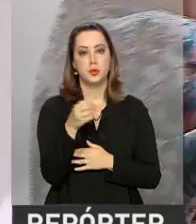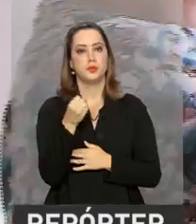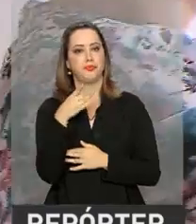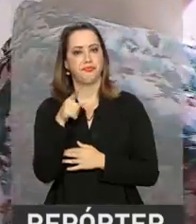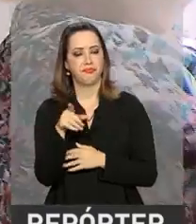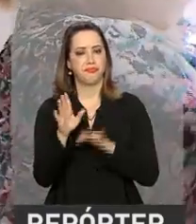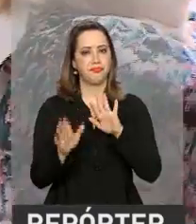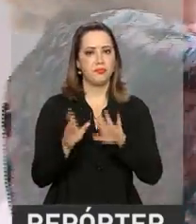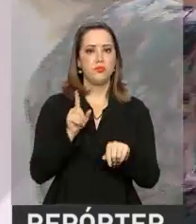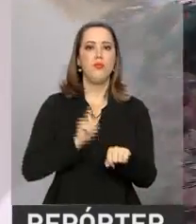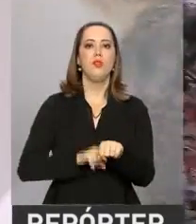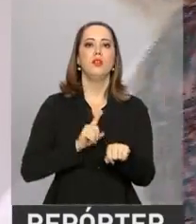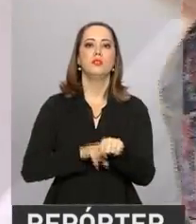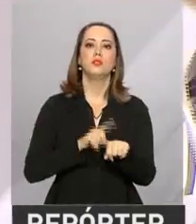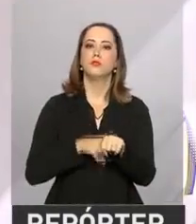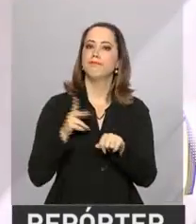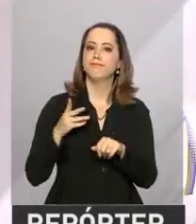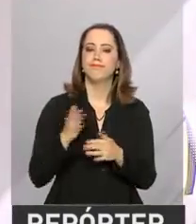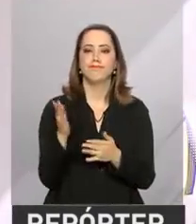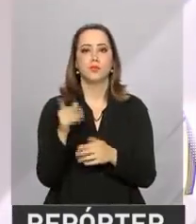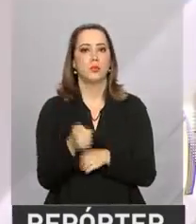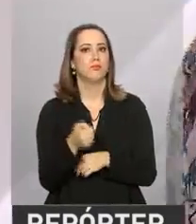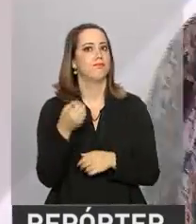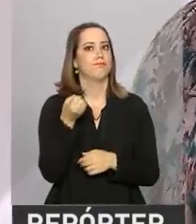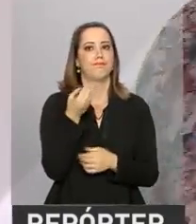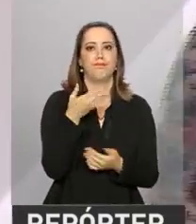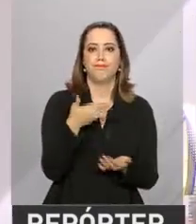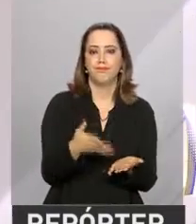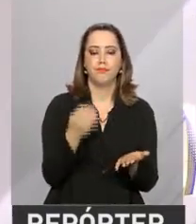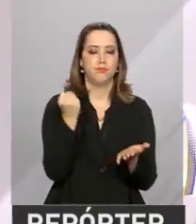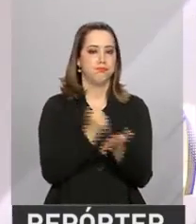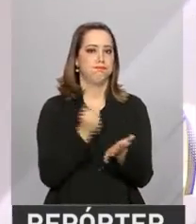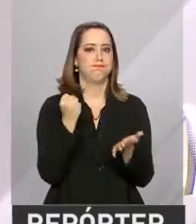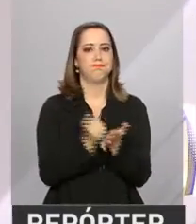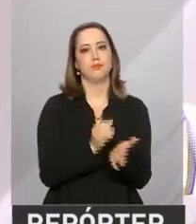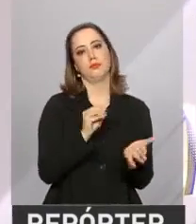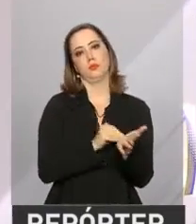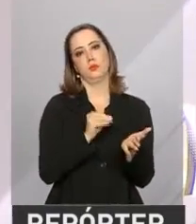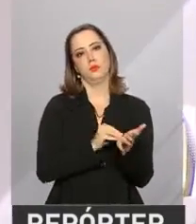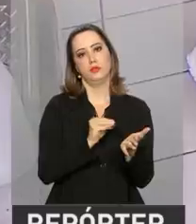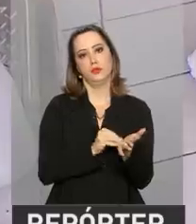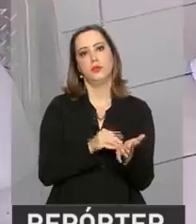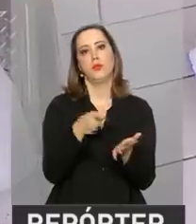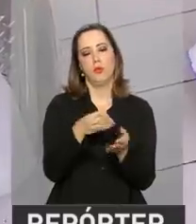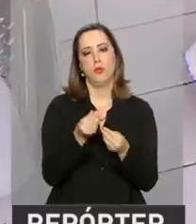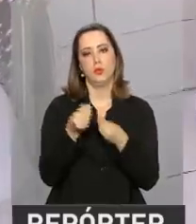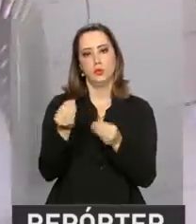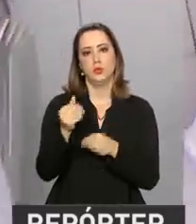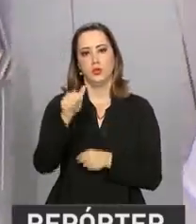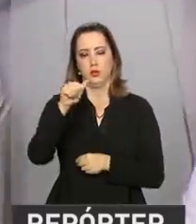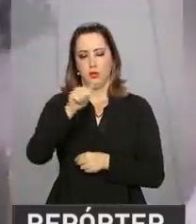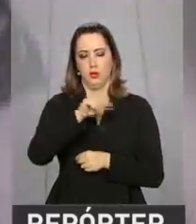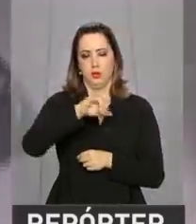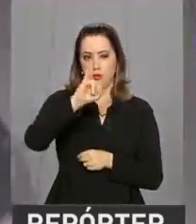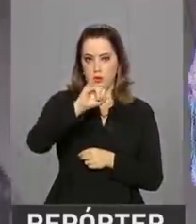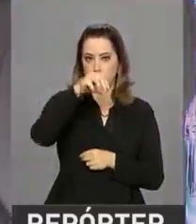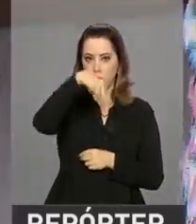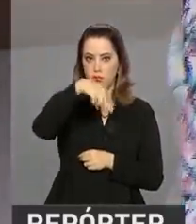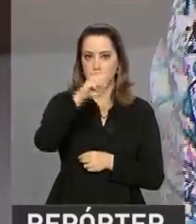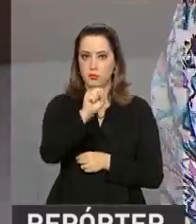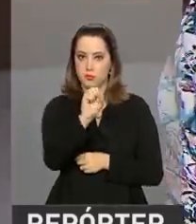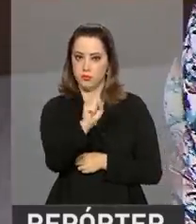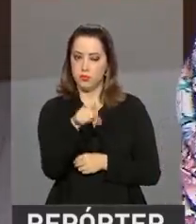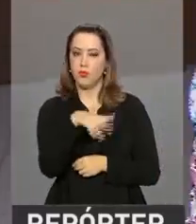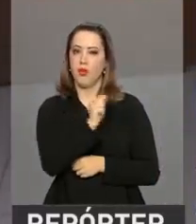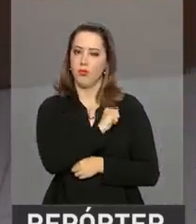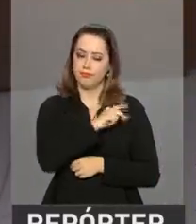parte do tempo trabalhado foi sem carteira assinada e sem contribuição para o INSS com isso a aposentadoria vai